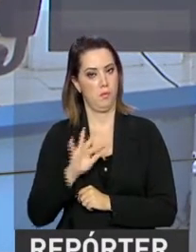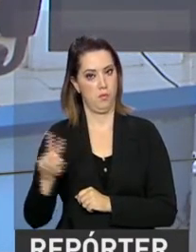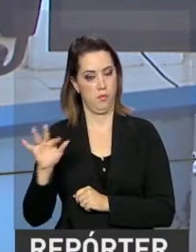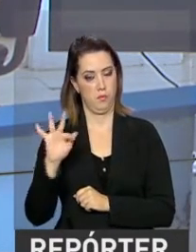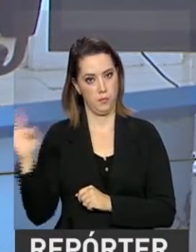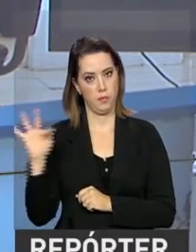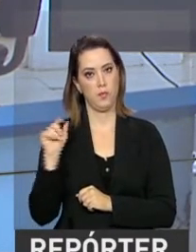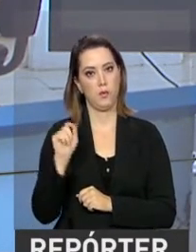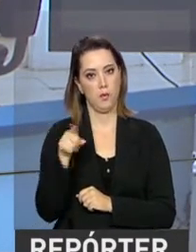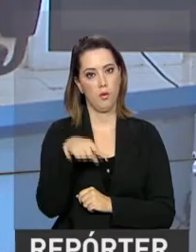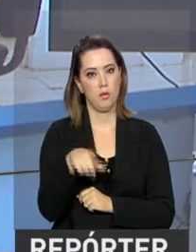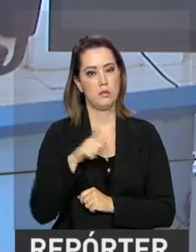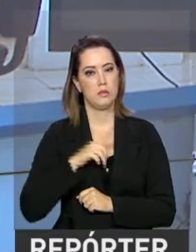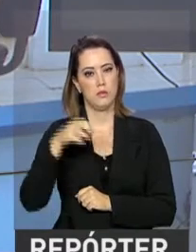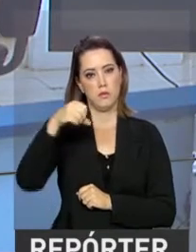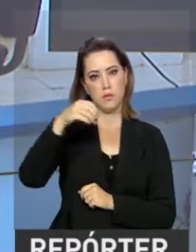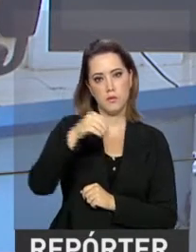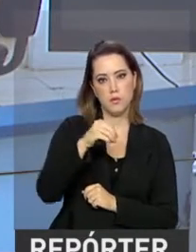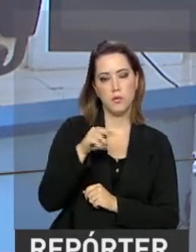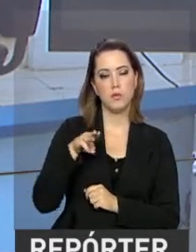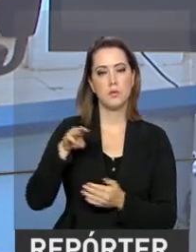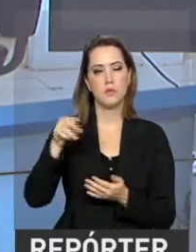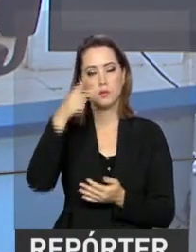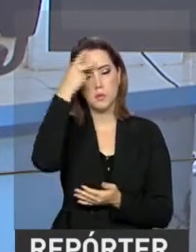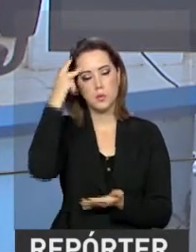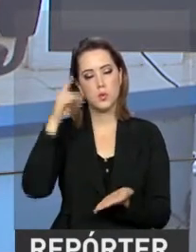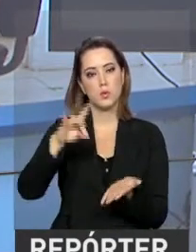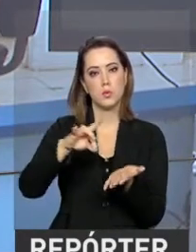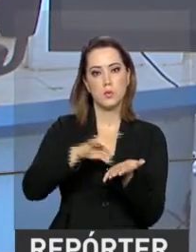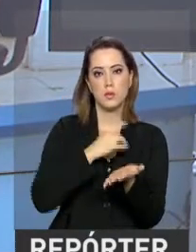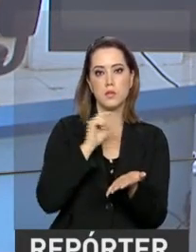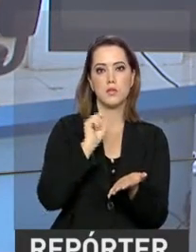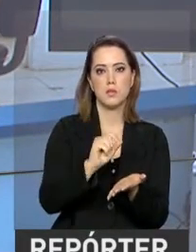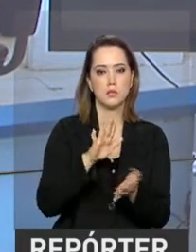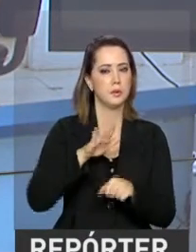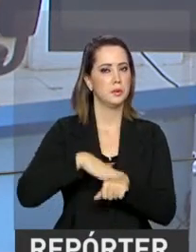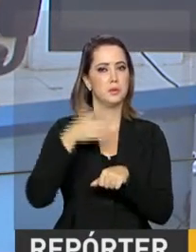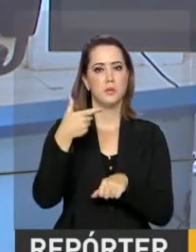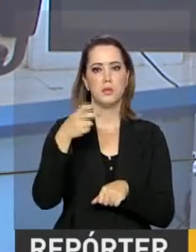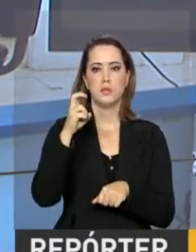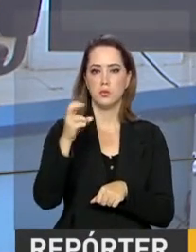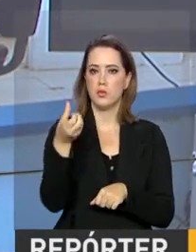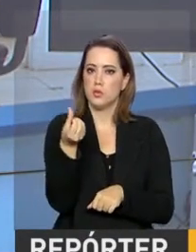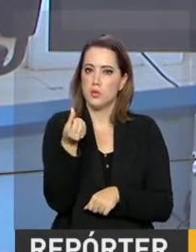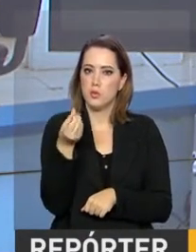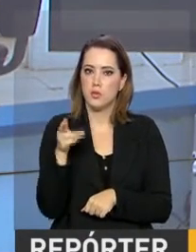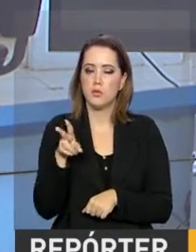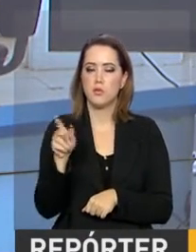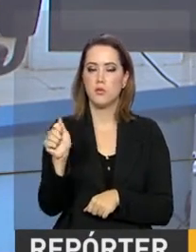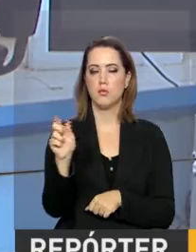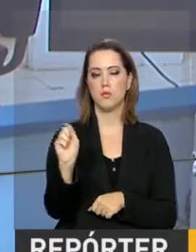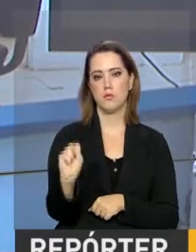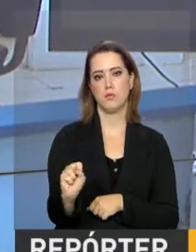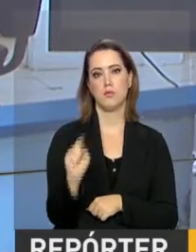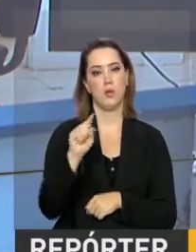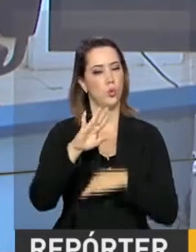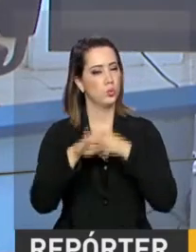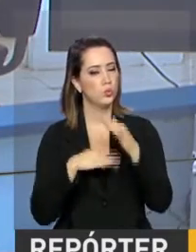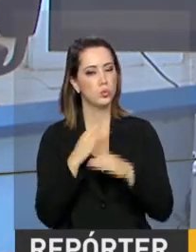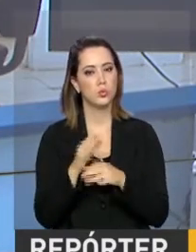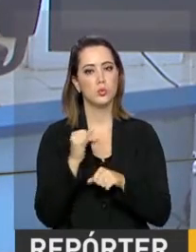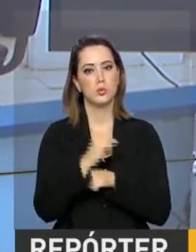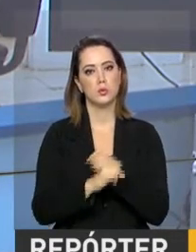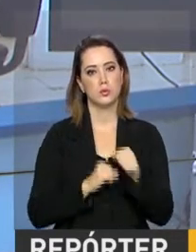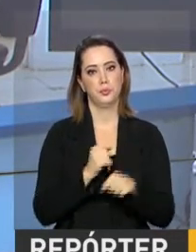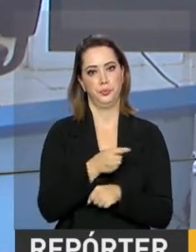do sisu contou com quase 900 mil inscritos para uma oferta de mais de 56 mil vagas todos os detalhes estão